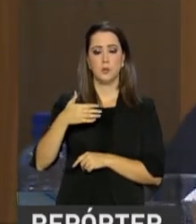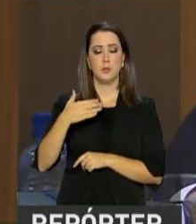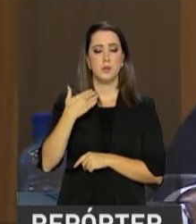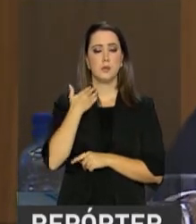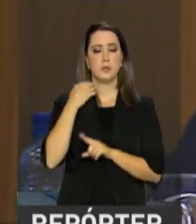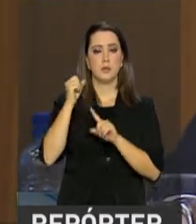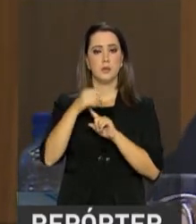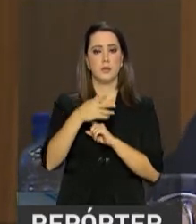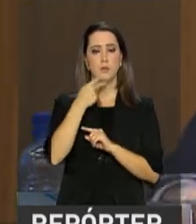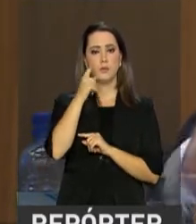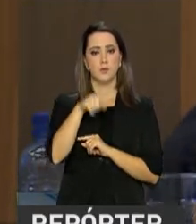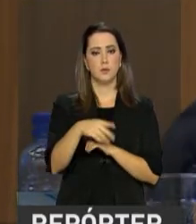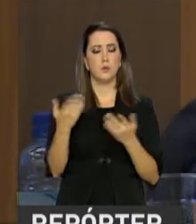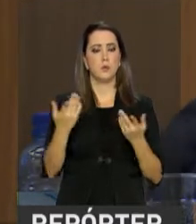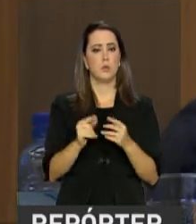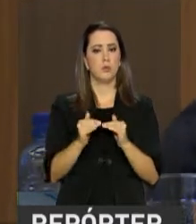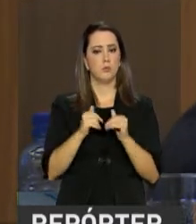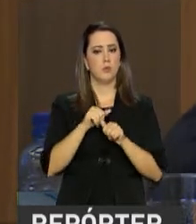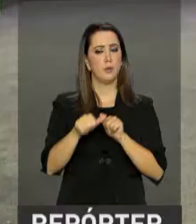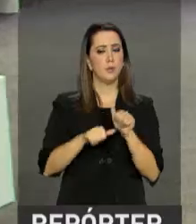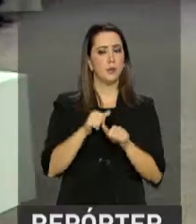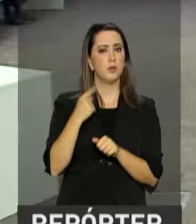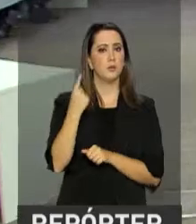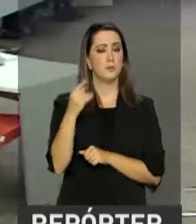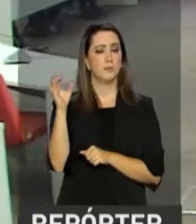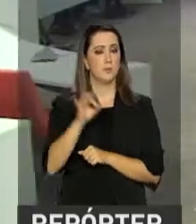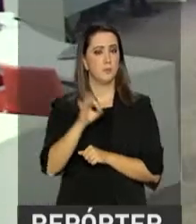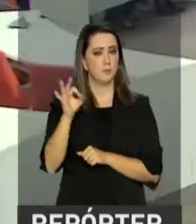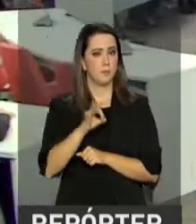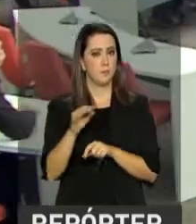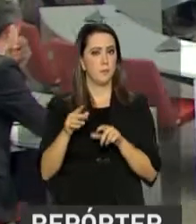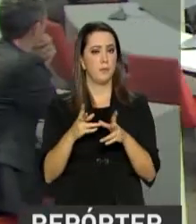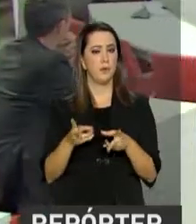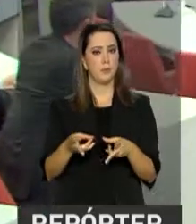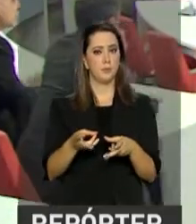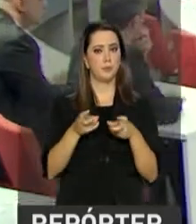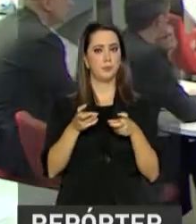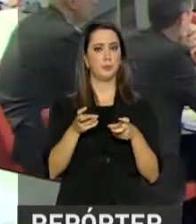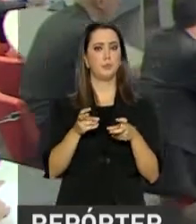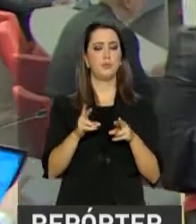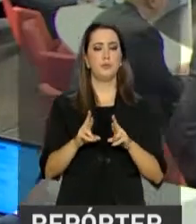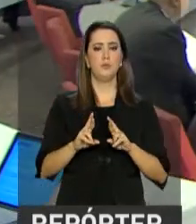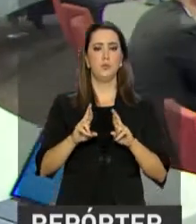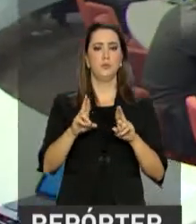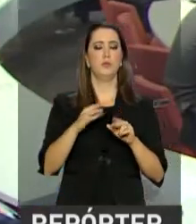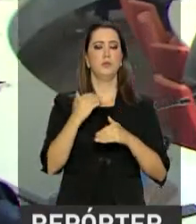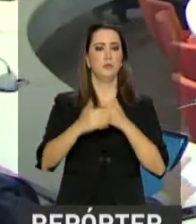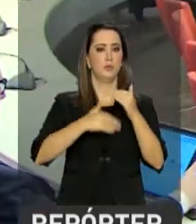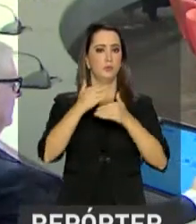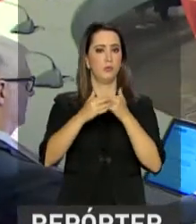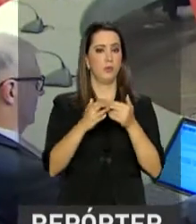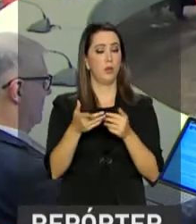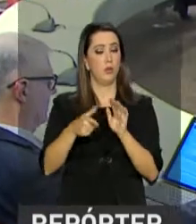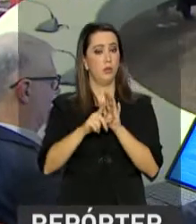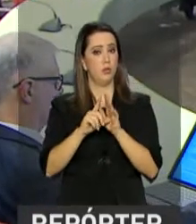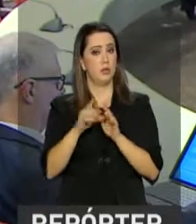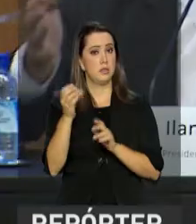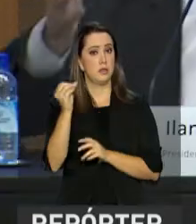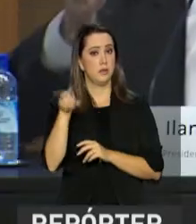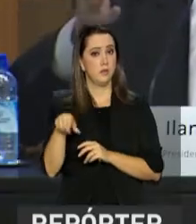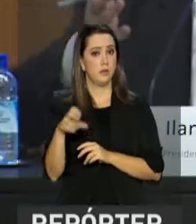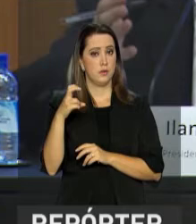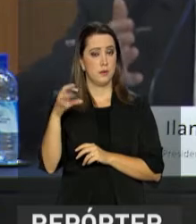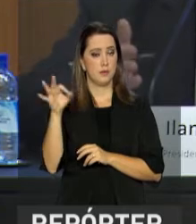mercado financeiro deve revisar para 1% a expectativa de crescimento neste ano, o dobro do projetado